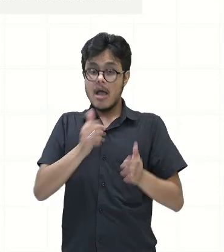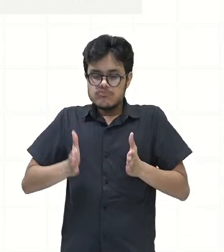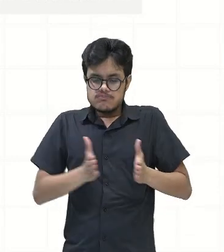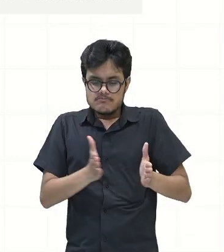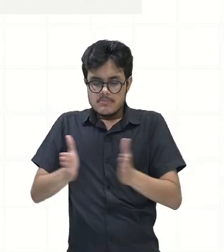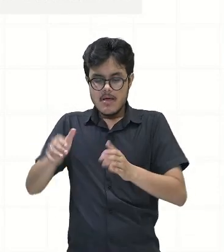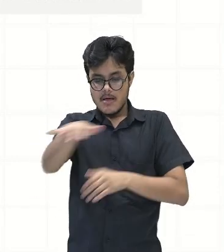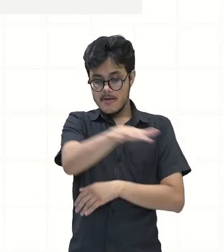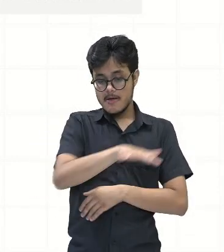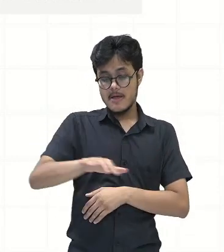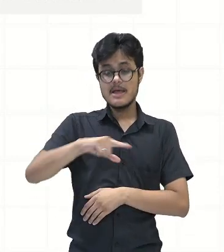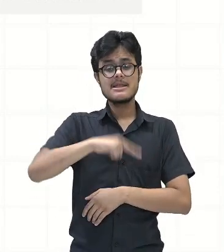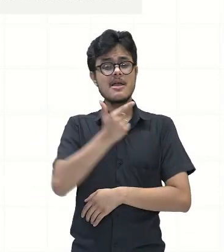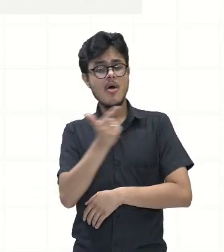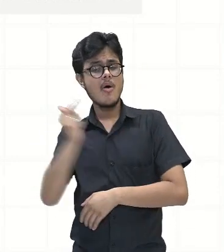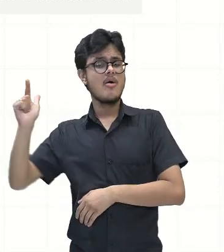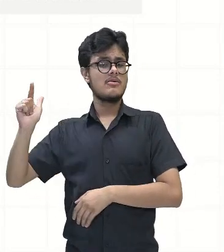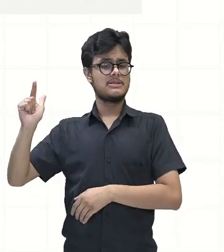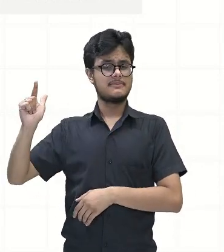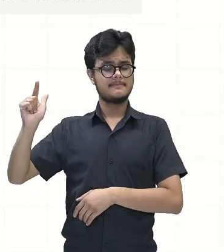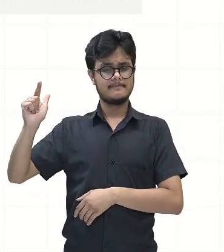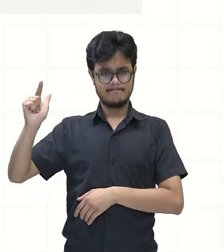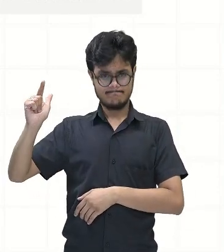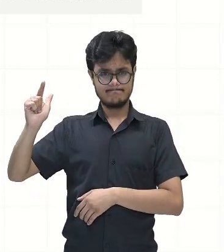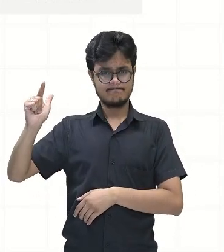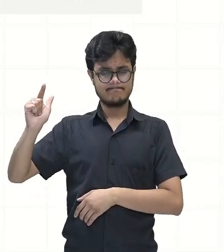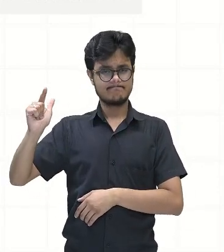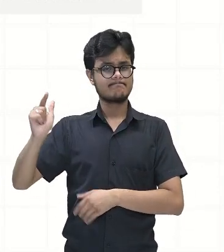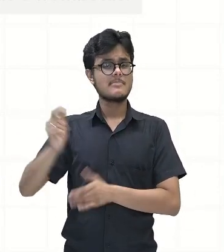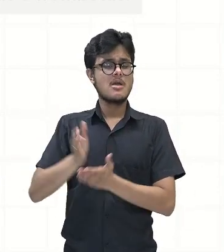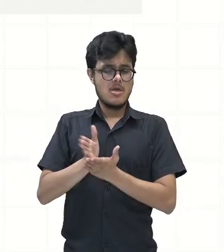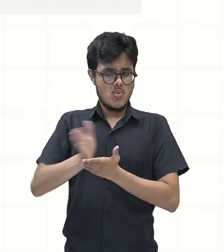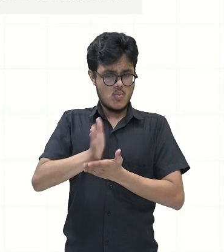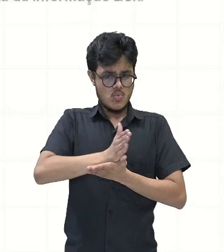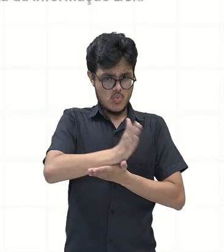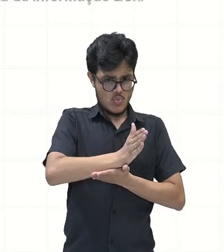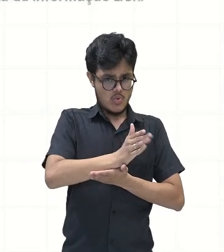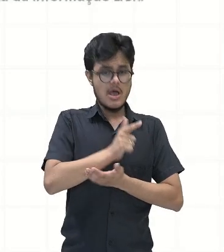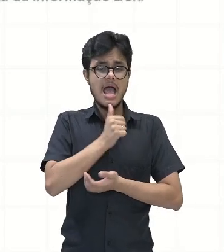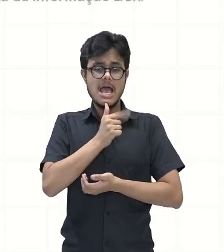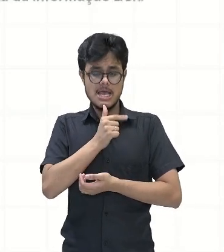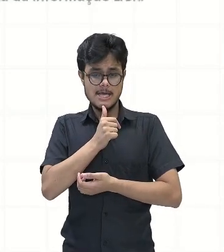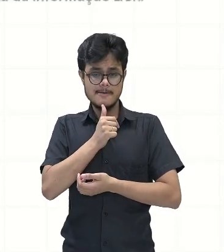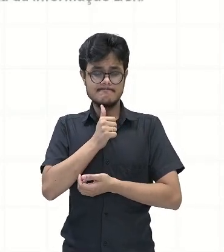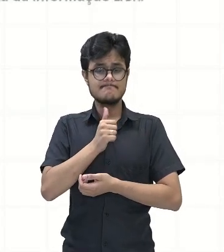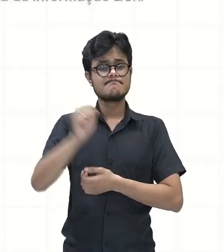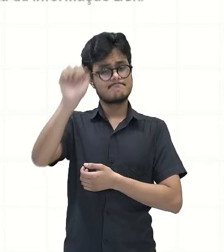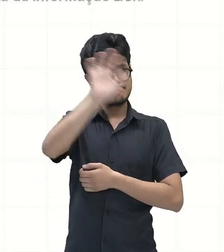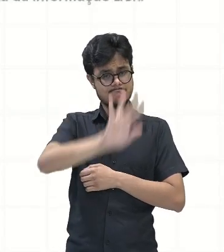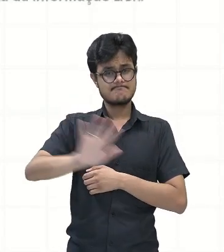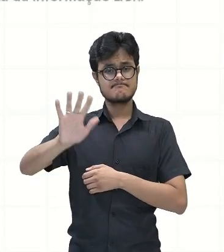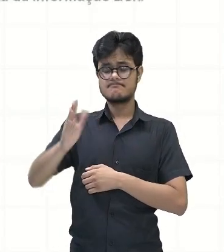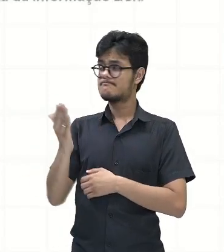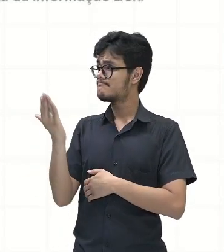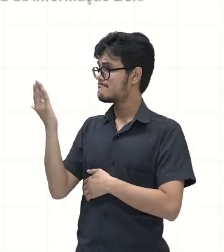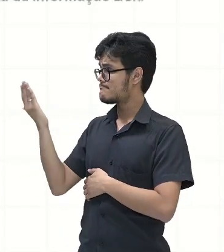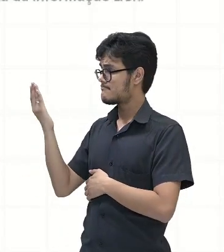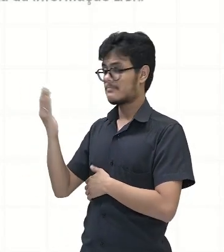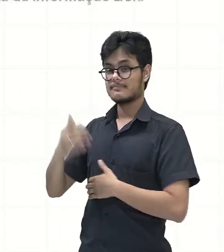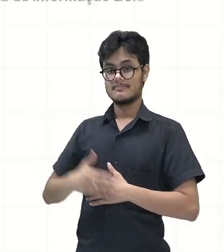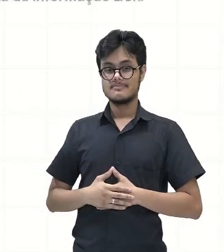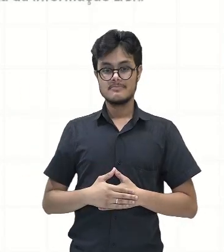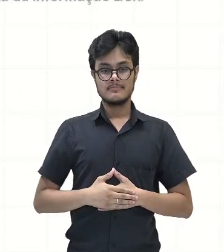amazônica, nós temos também outras bacias hidrográficas da região amazônica brasileira, né? Que em